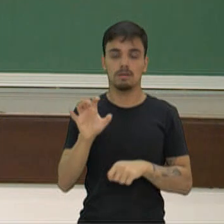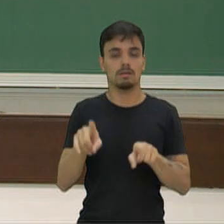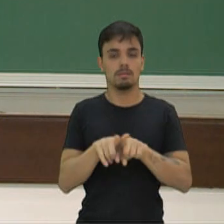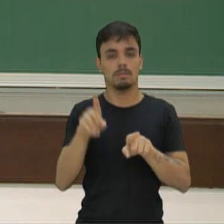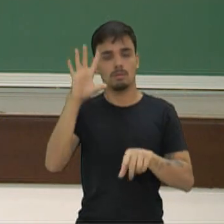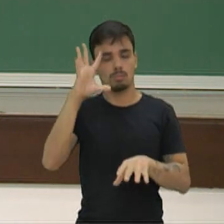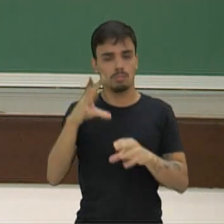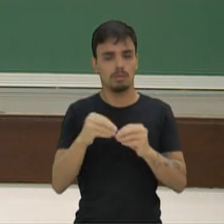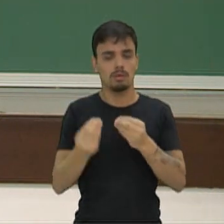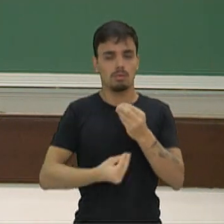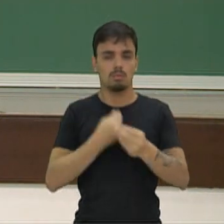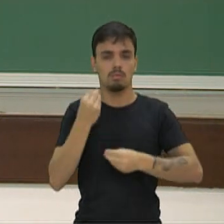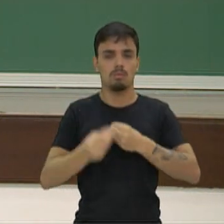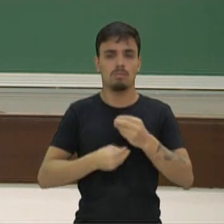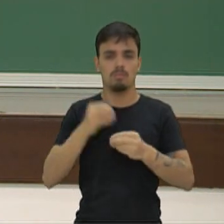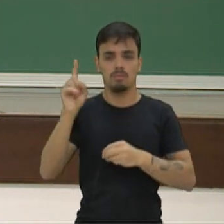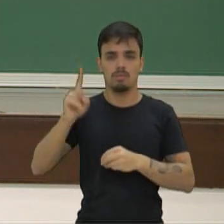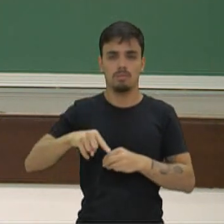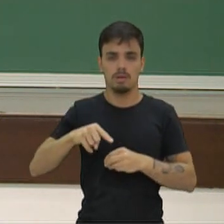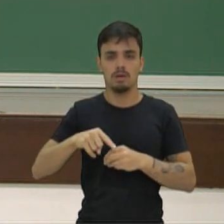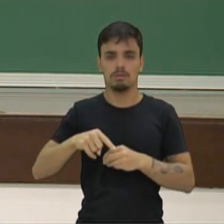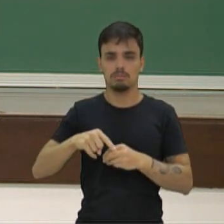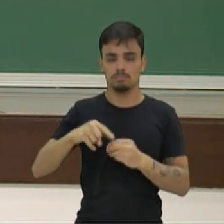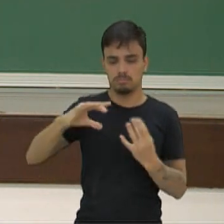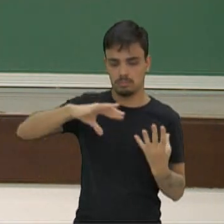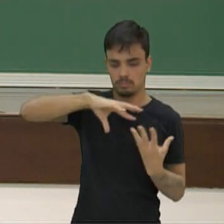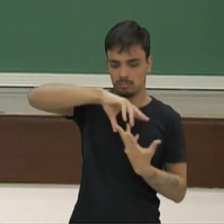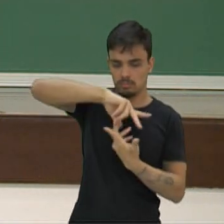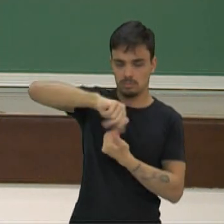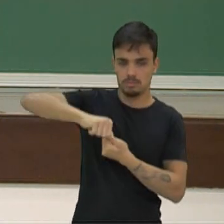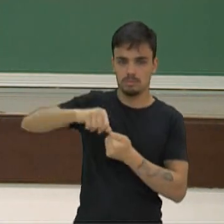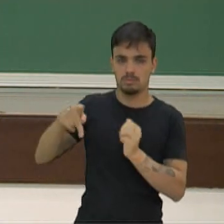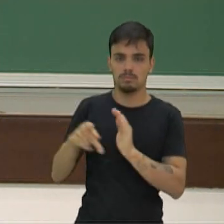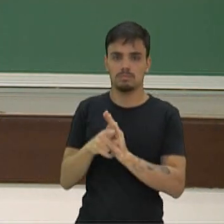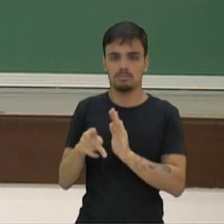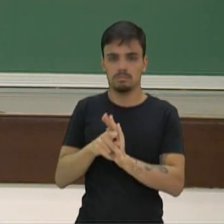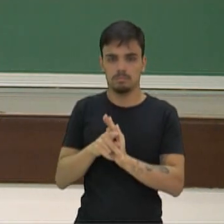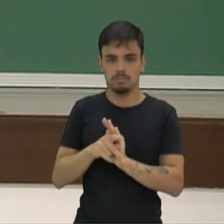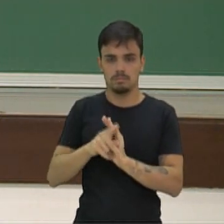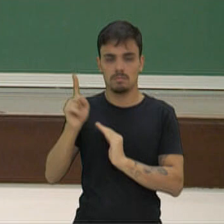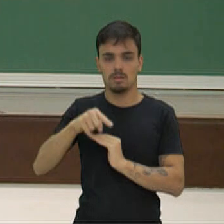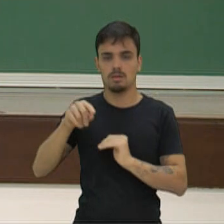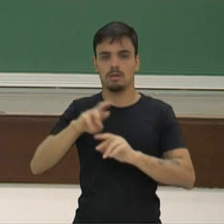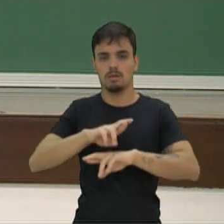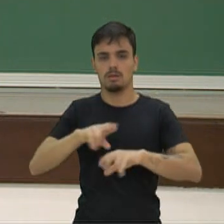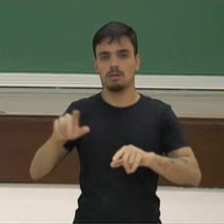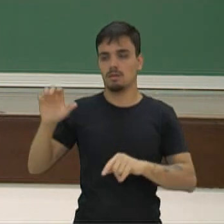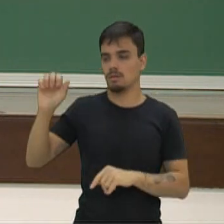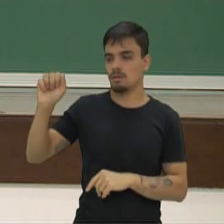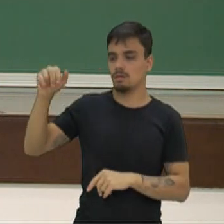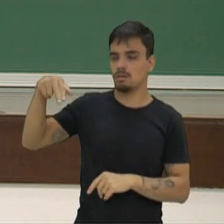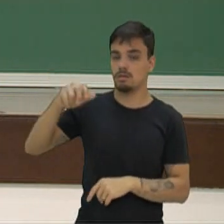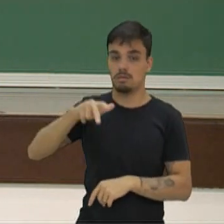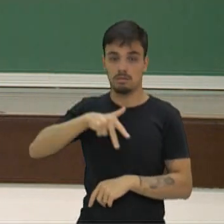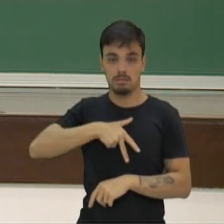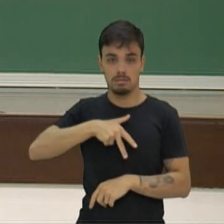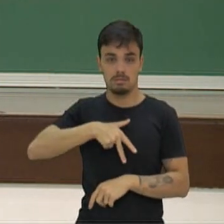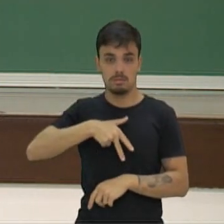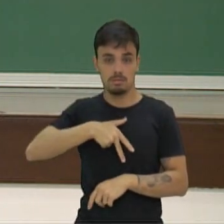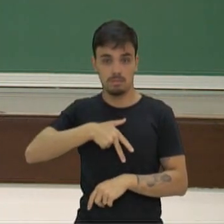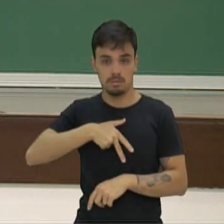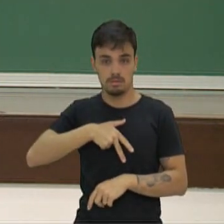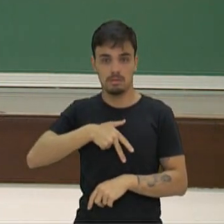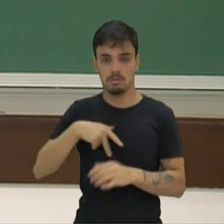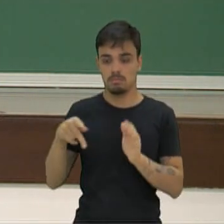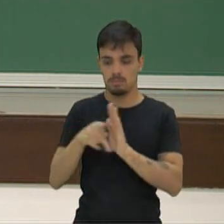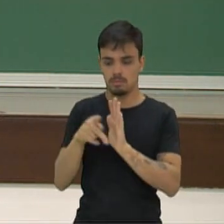entender que a erosão é um fenômeno universal, é uma questão antrópica, ela é acelerada pela